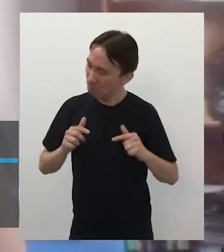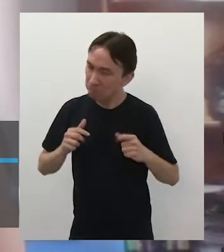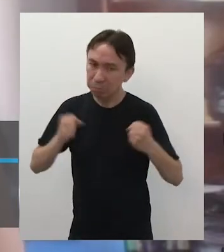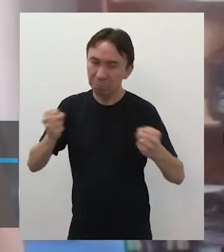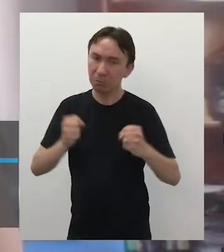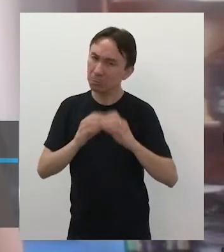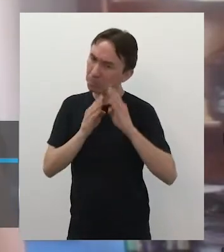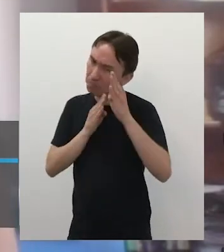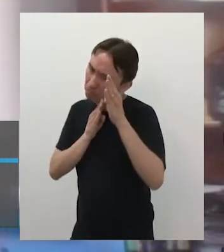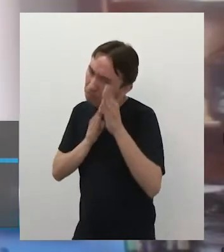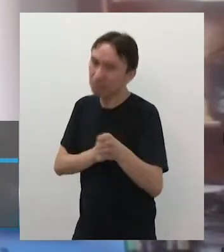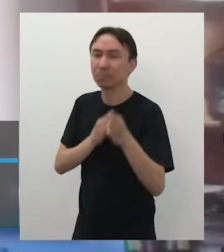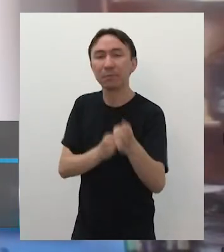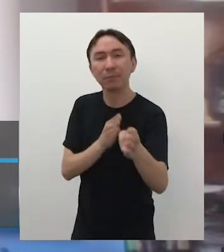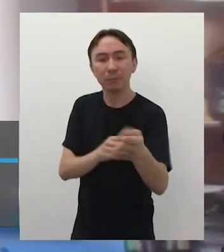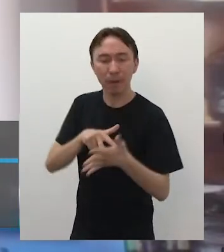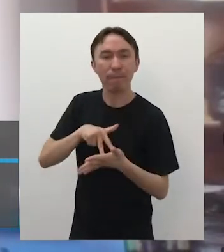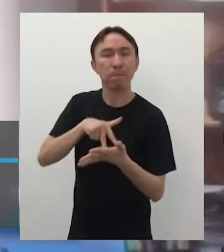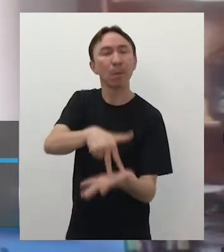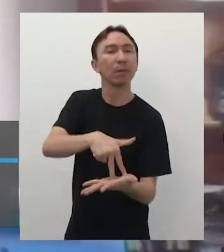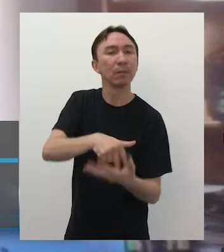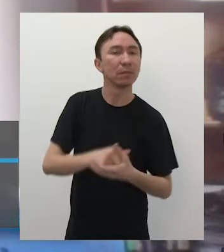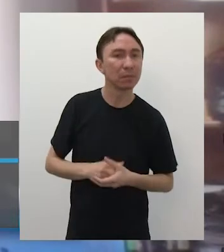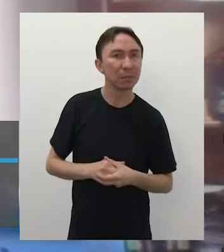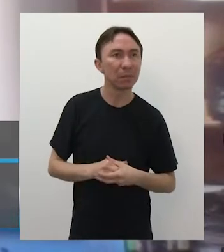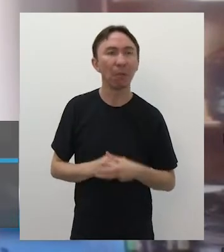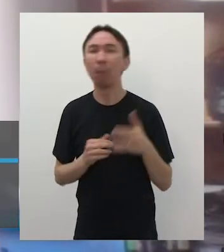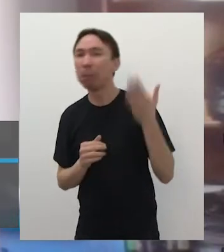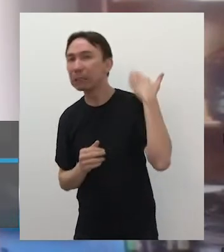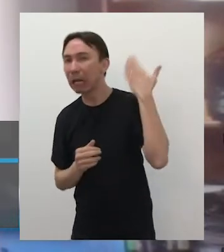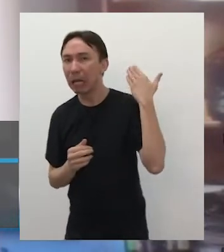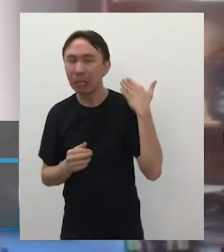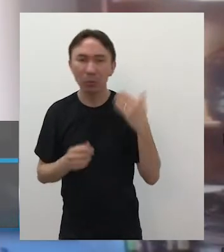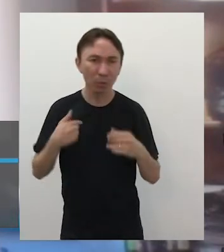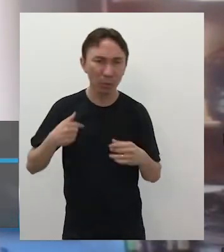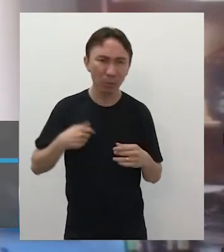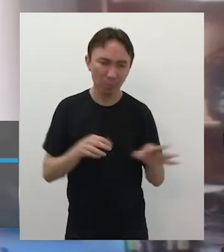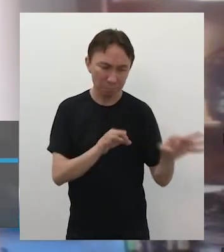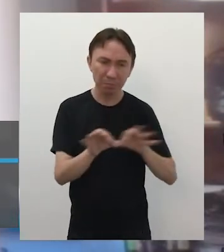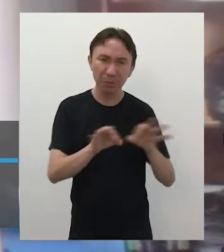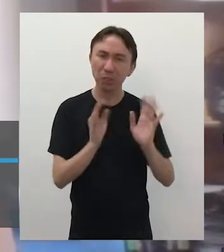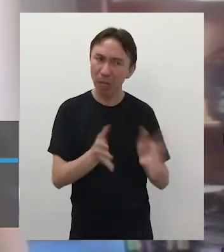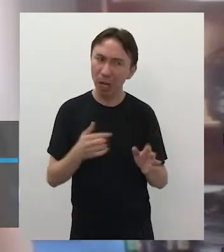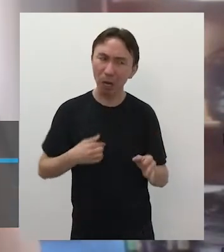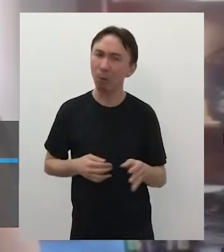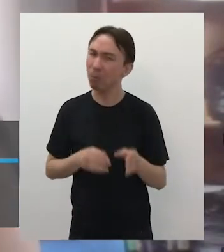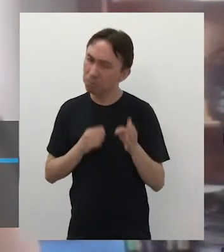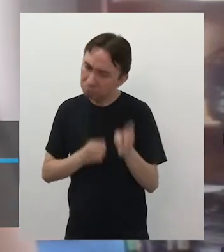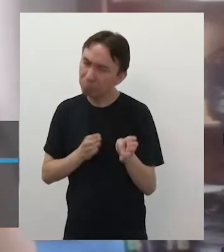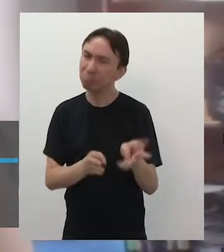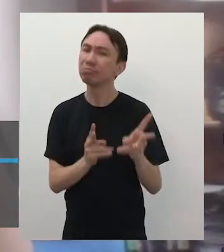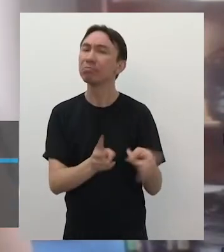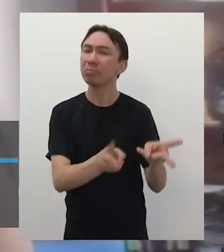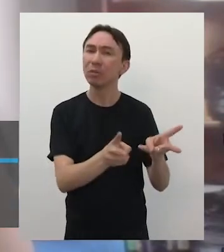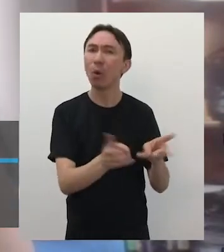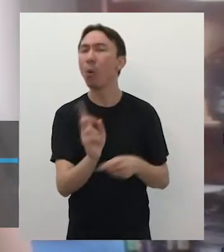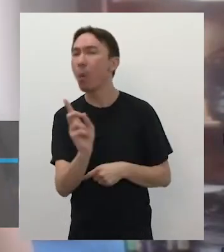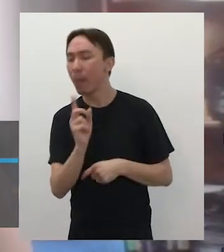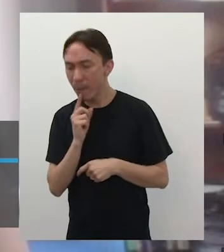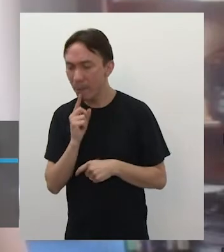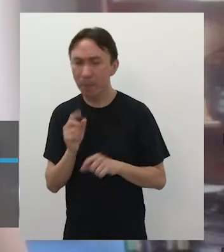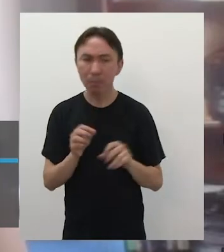do replanejamento, quanto que ele é uma certeza ali para a gente, né? Na nossa rotina, as coisas vão mudando, as coisas